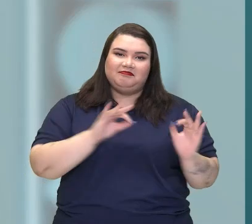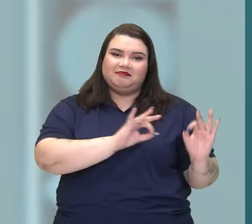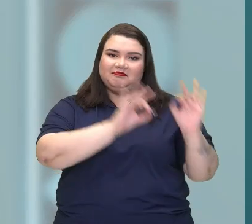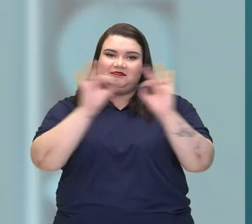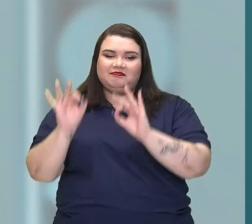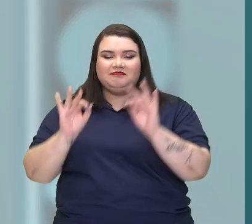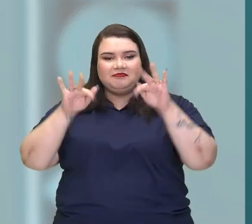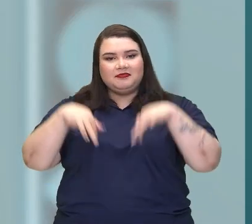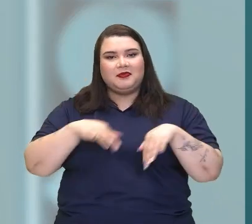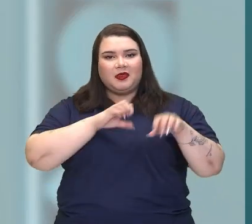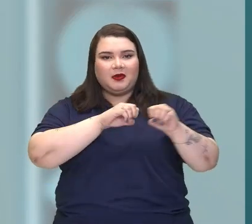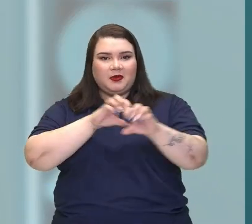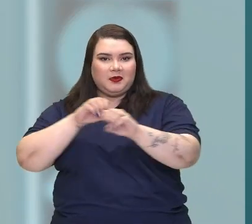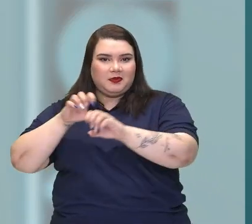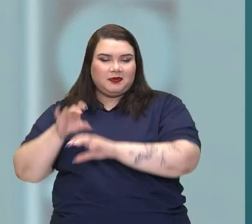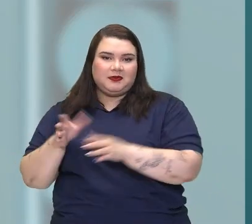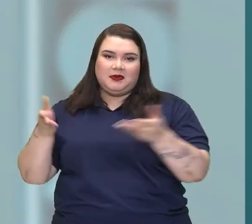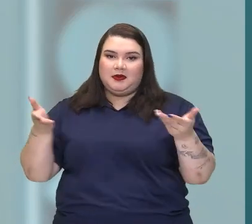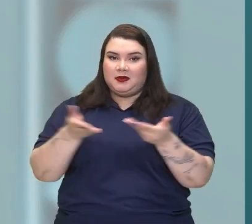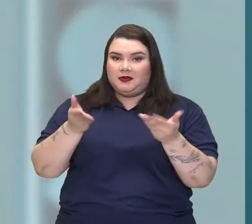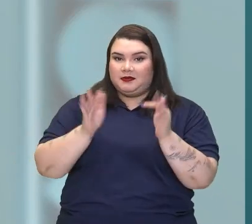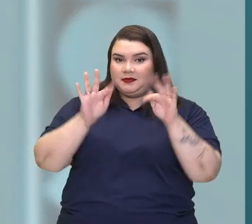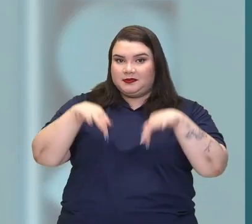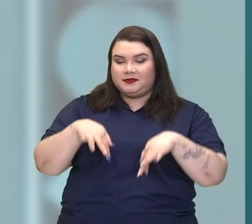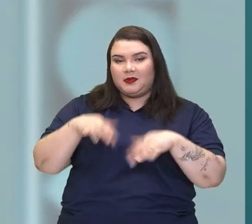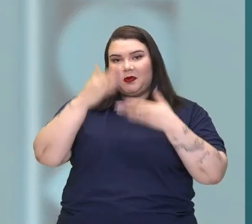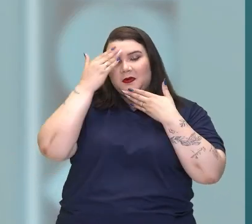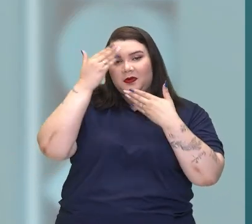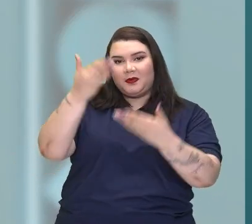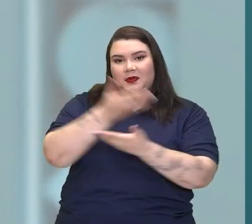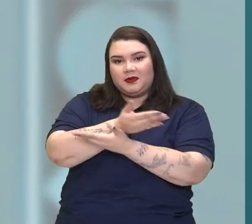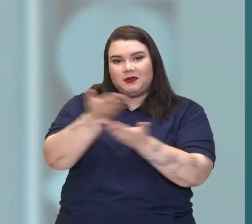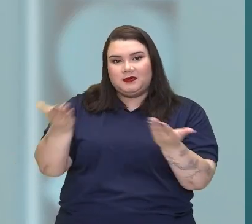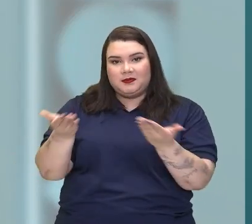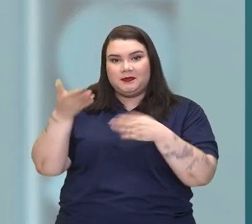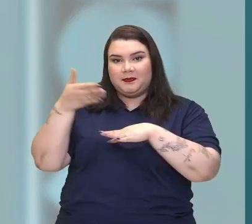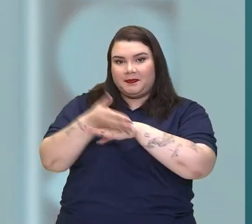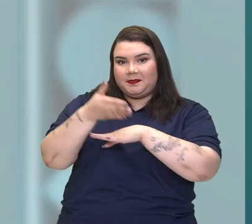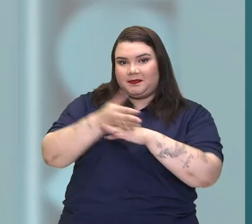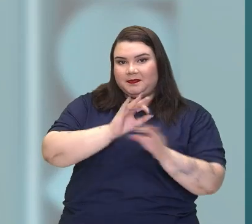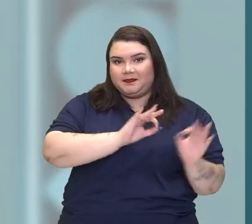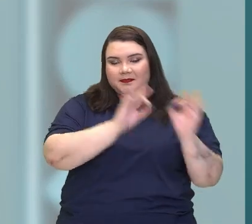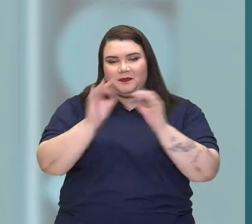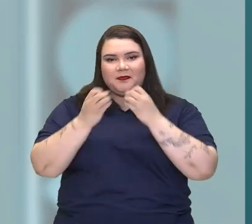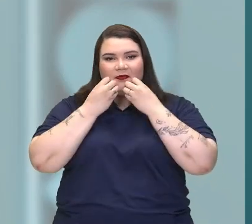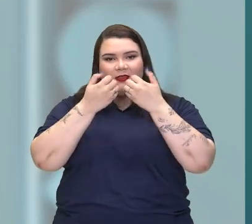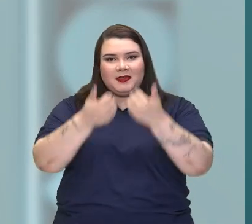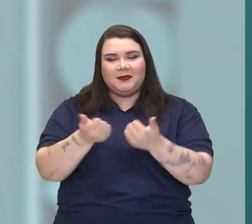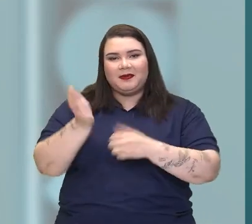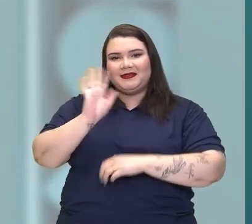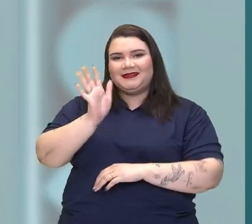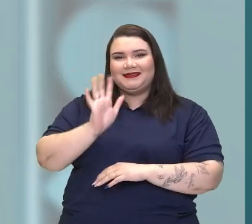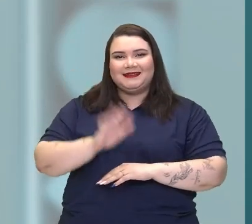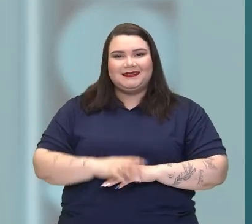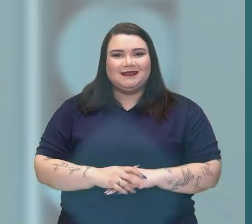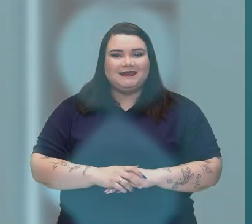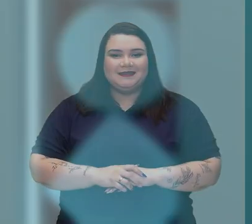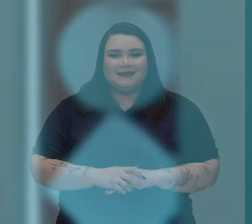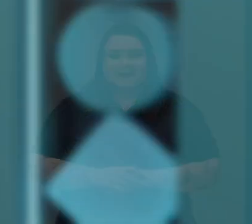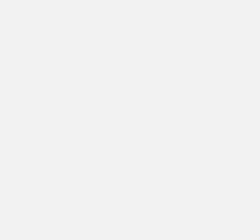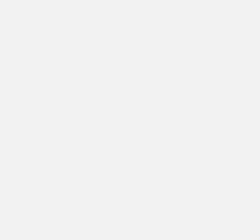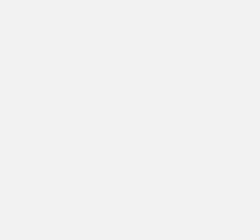ser explicado, nós vamos nos despedindo por aqui. Eu agradeço a todos vocês. Fiquem bem e até a próxima.